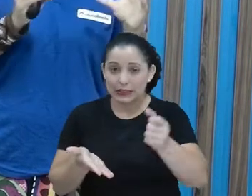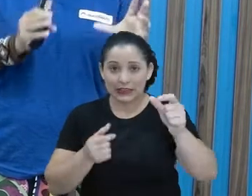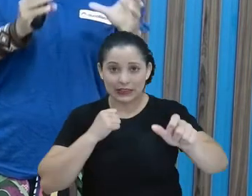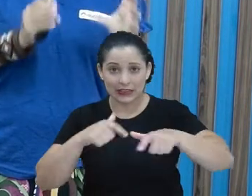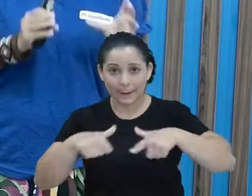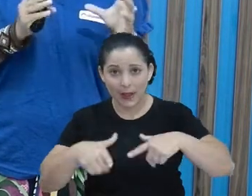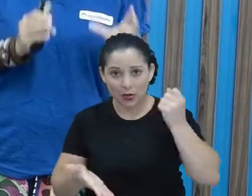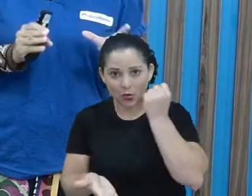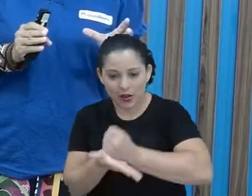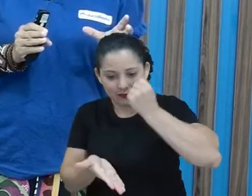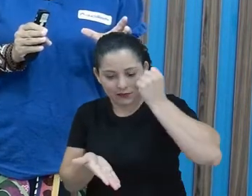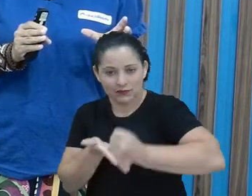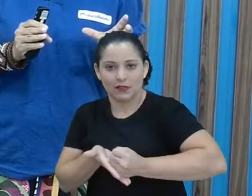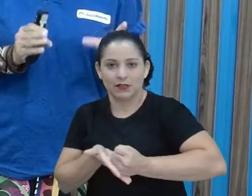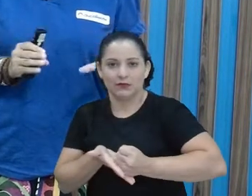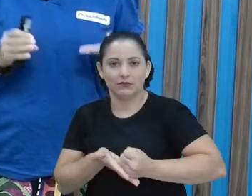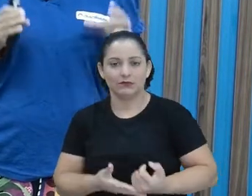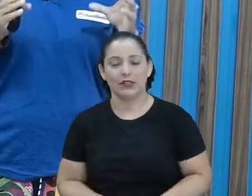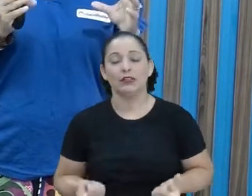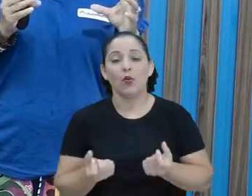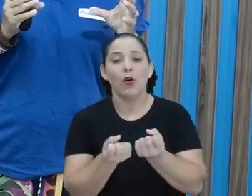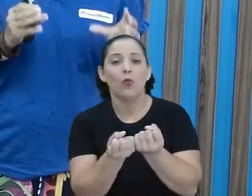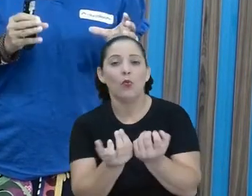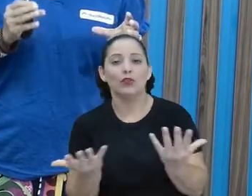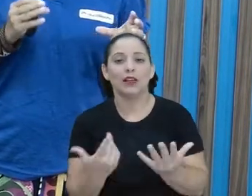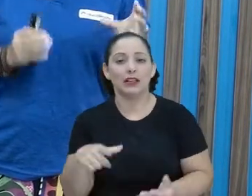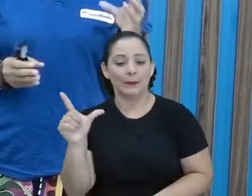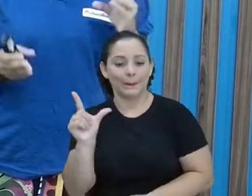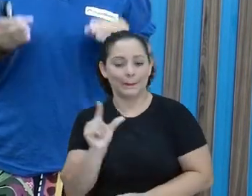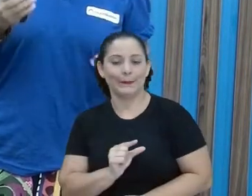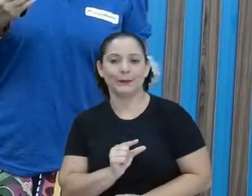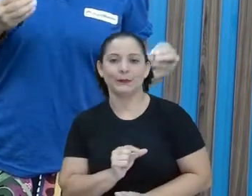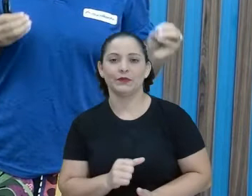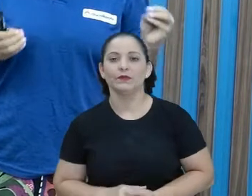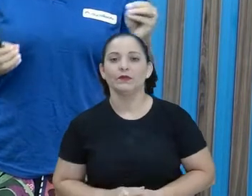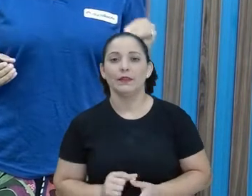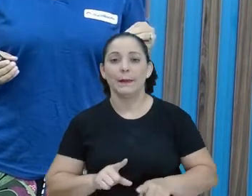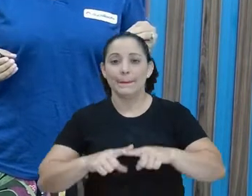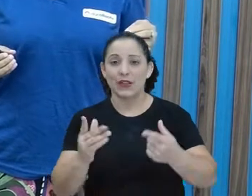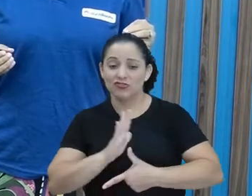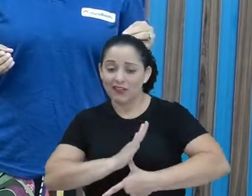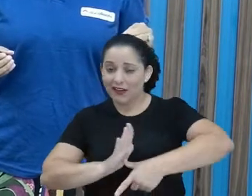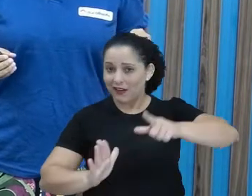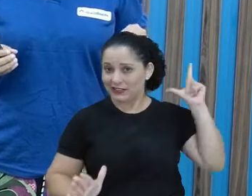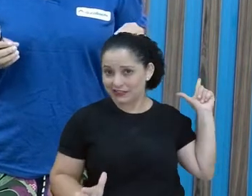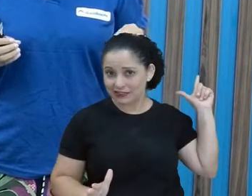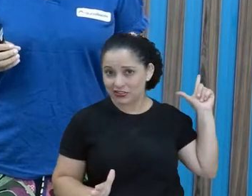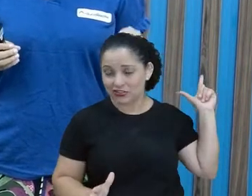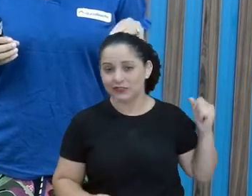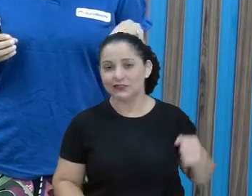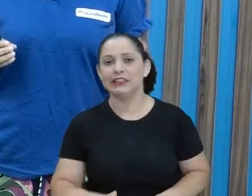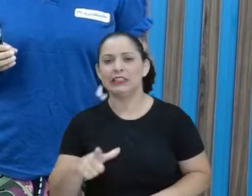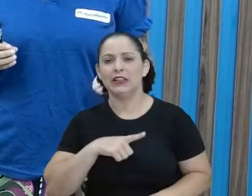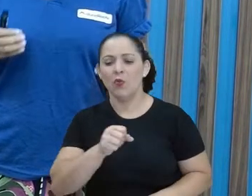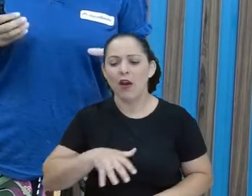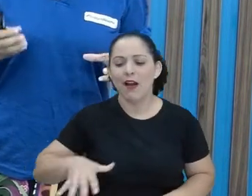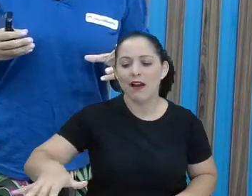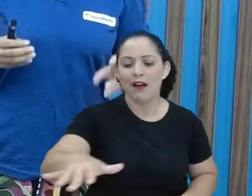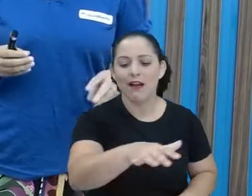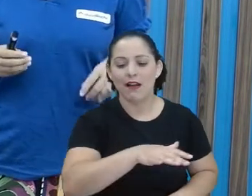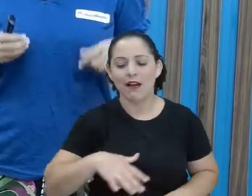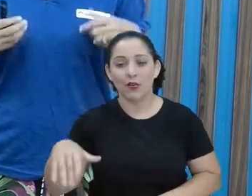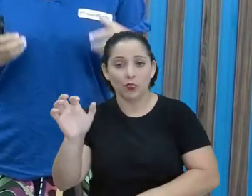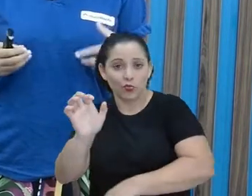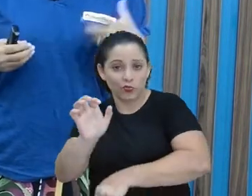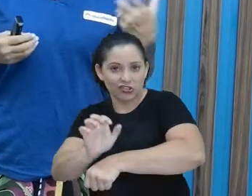que você pode receber é aquele valor. E antes dele existir, uma região, um estado